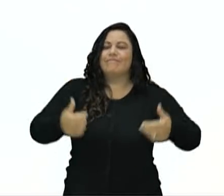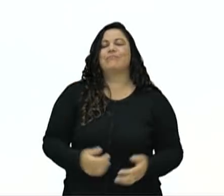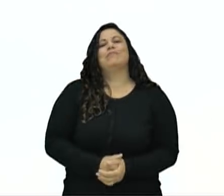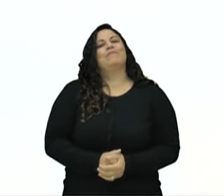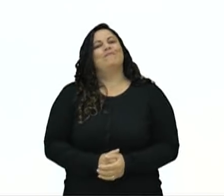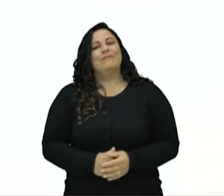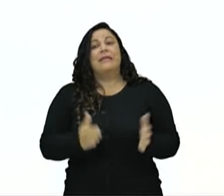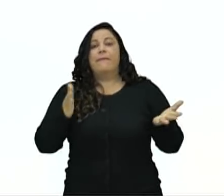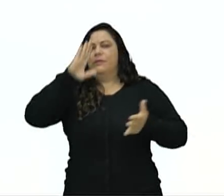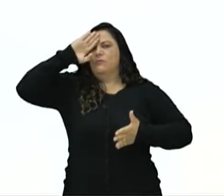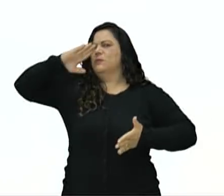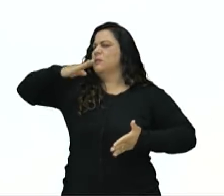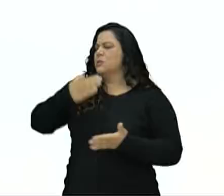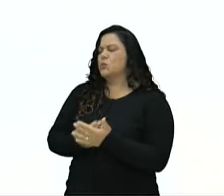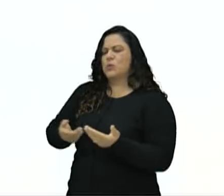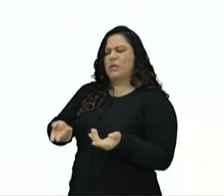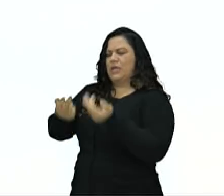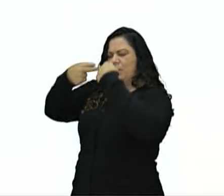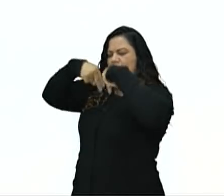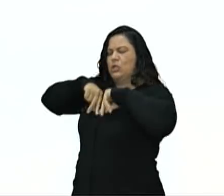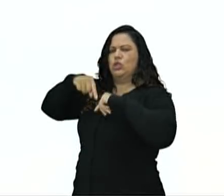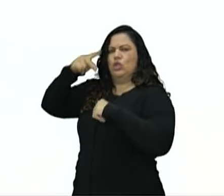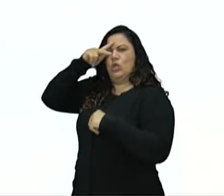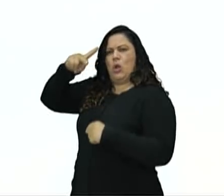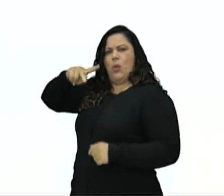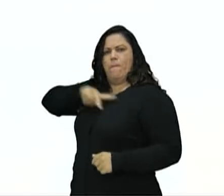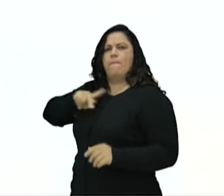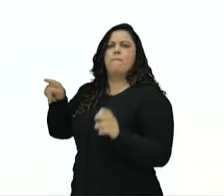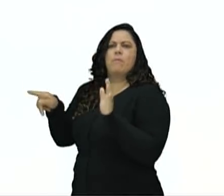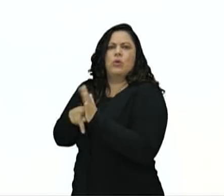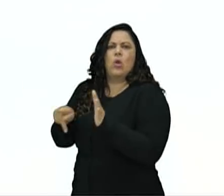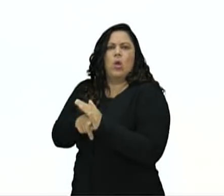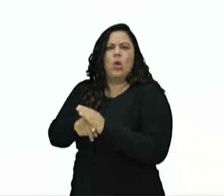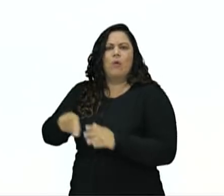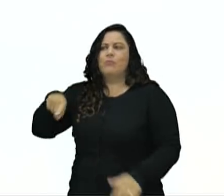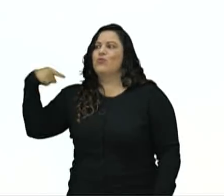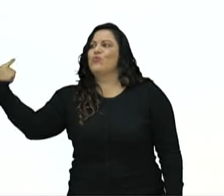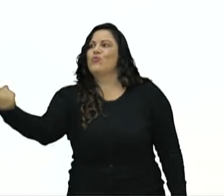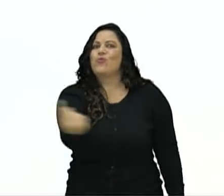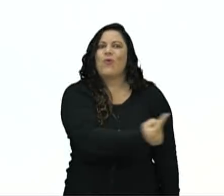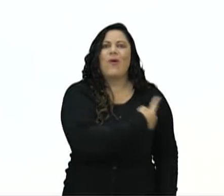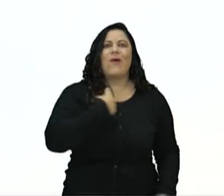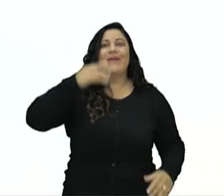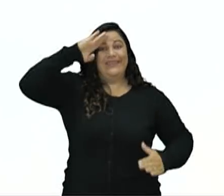você não acredite em você mesma agora, nós todos acreditamos em você.